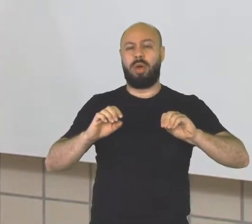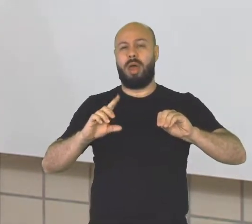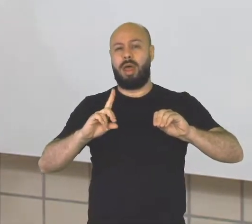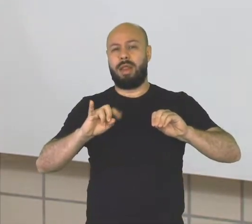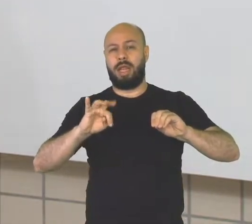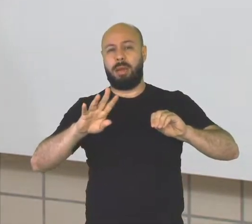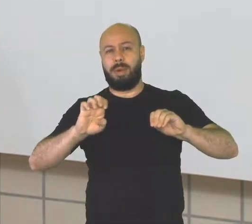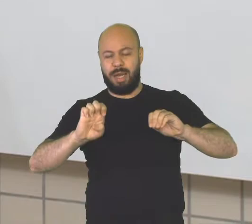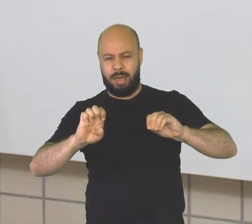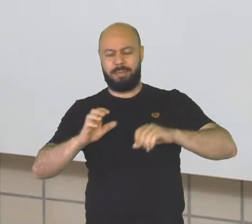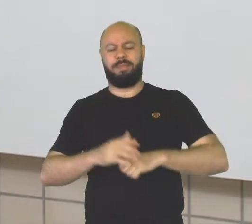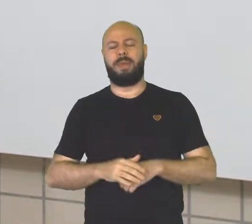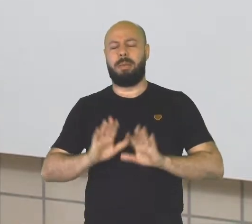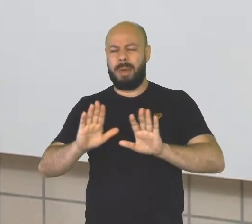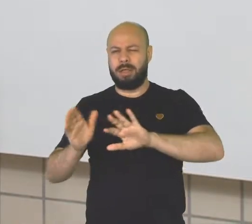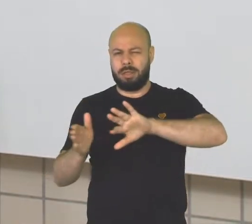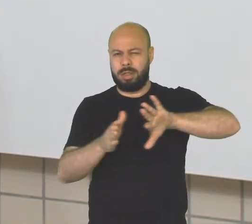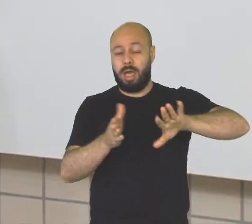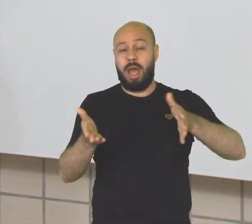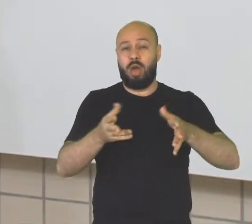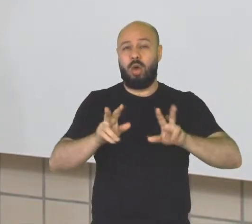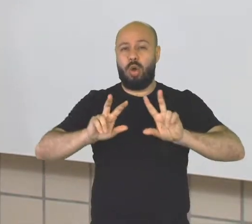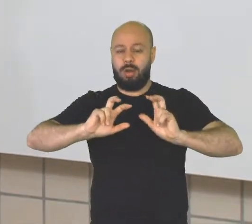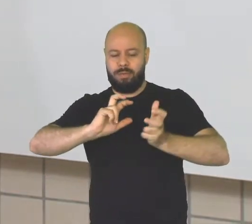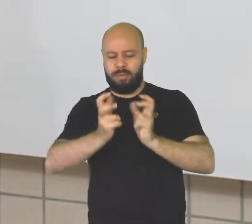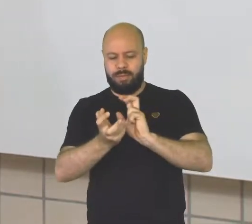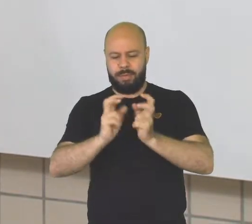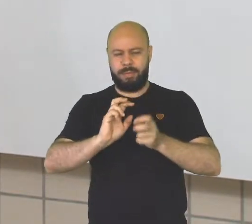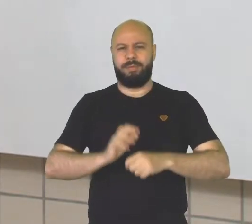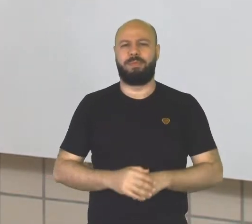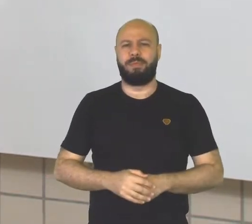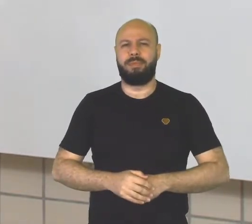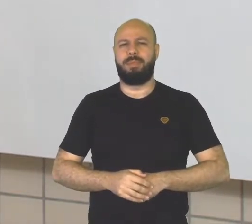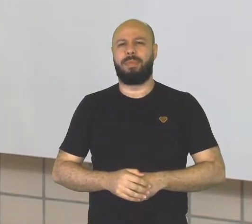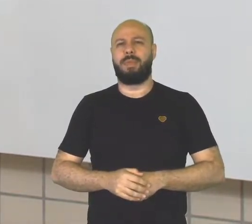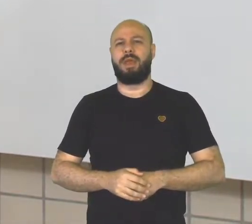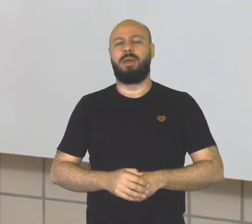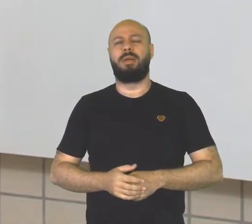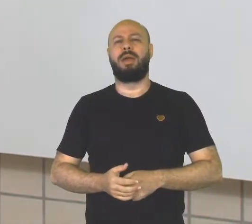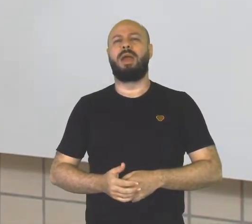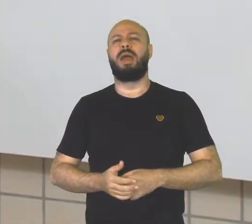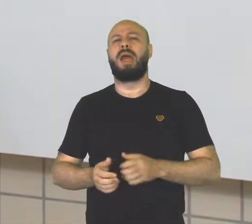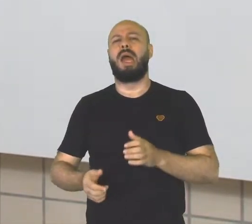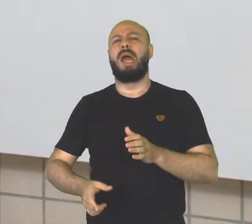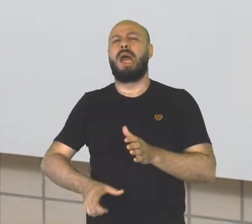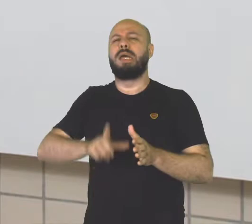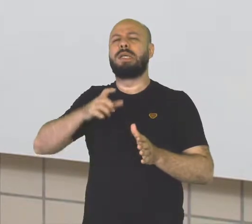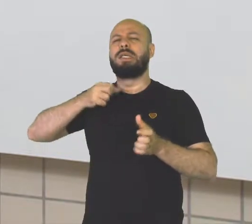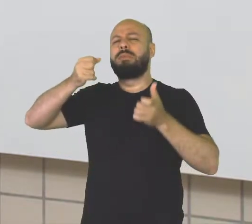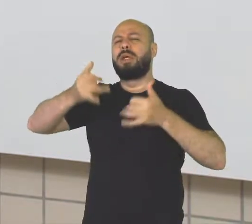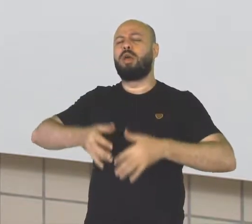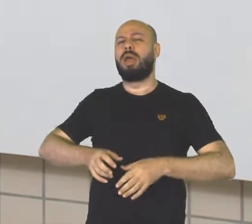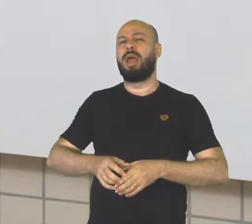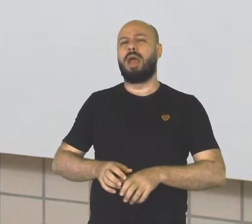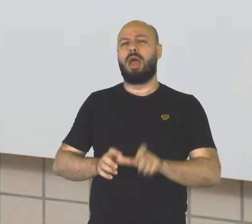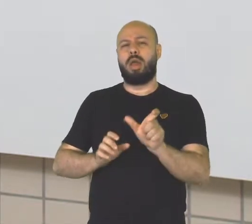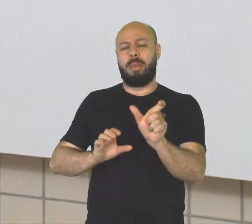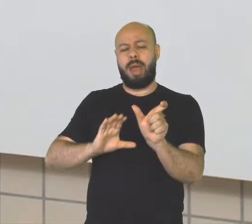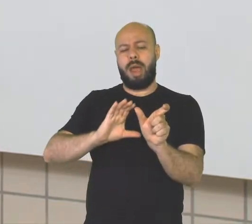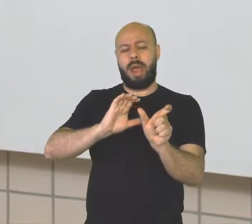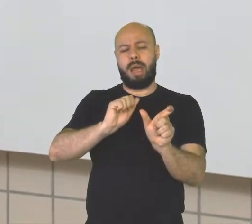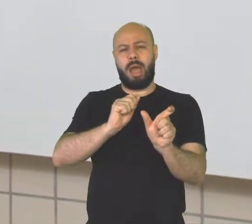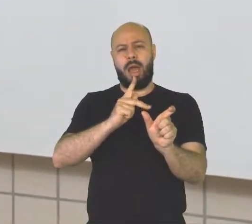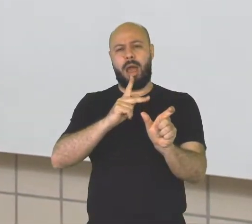focar aqui na capoeira. Antes da gente falar sobre a capoeira, eu quero falar para vocês de onde surgiu esse termo, capoeira.